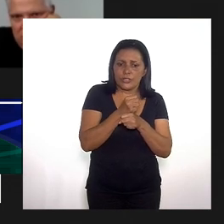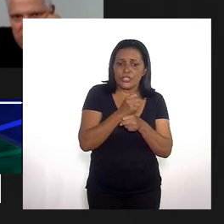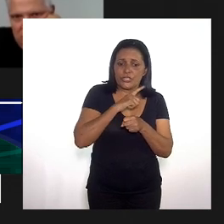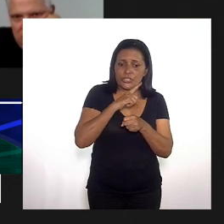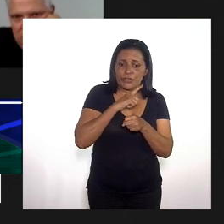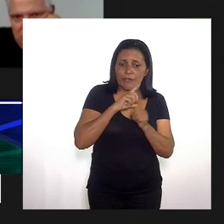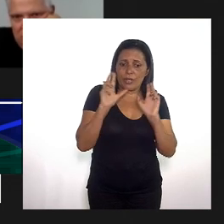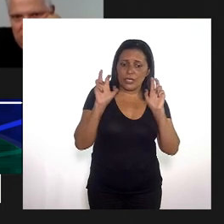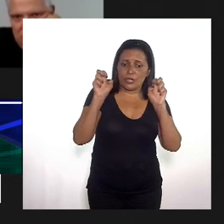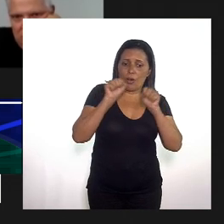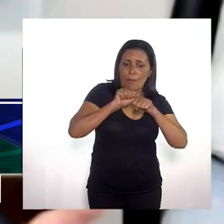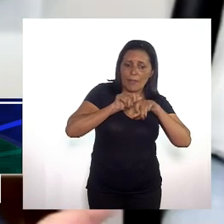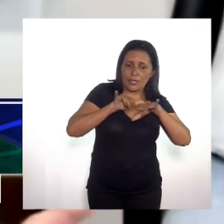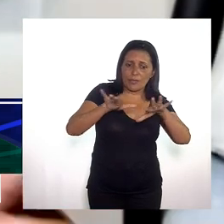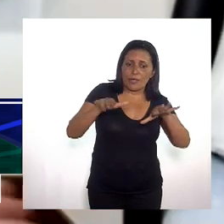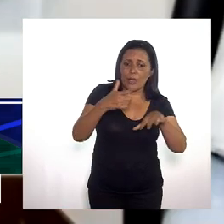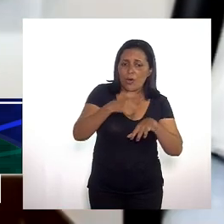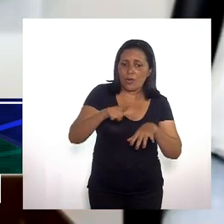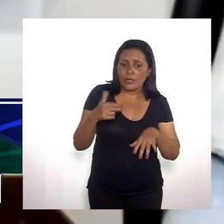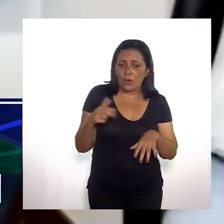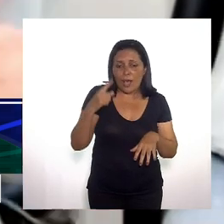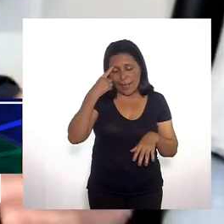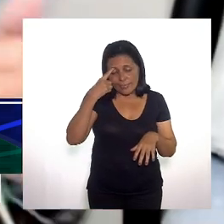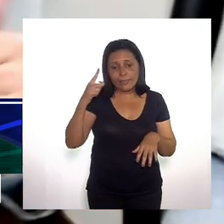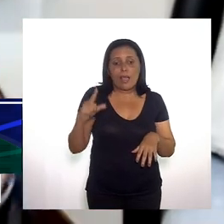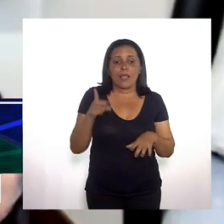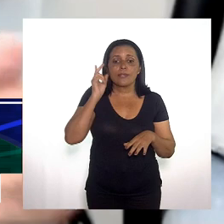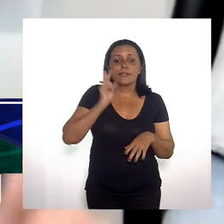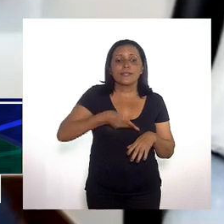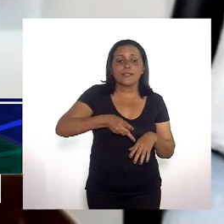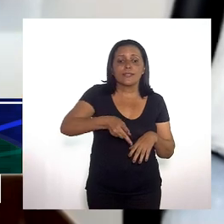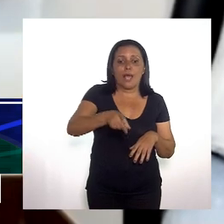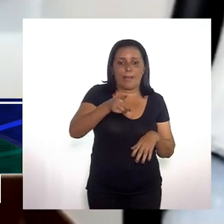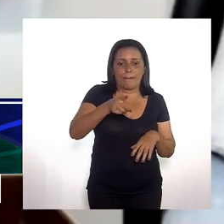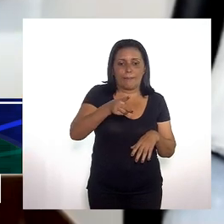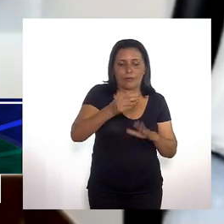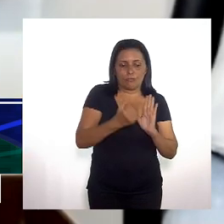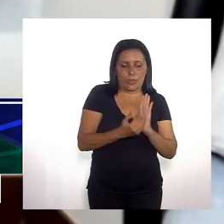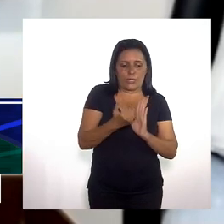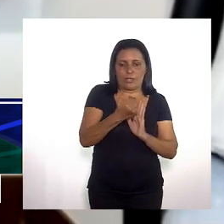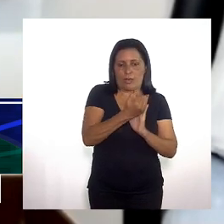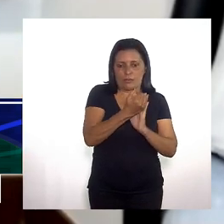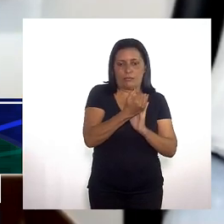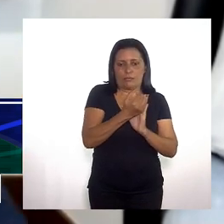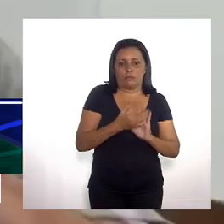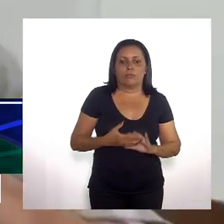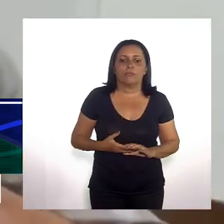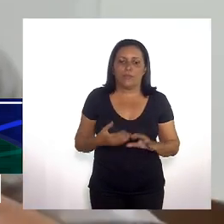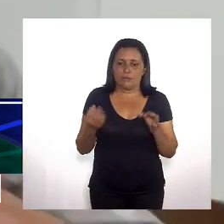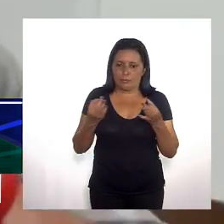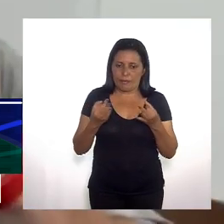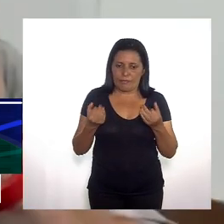a questão da pandemia ou outra coisa, é isso mesmo, a ideia é essa, sempre o excedente. Tá bom?